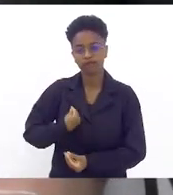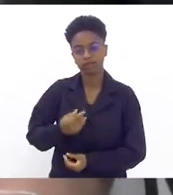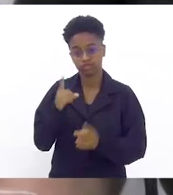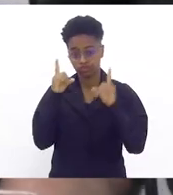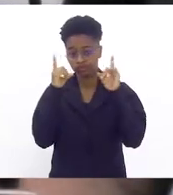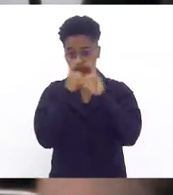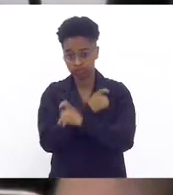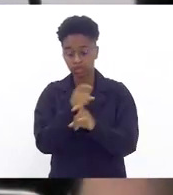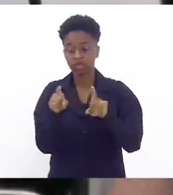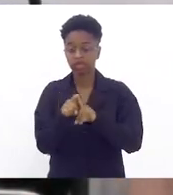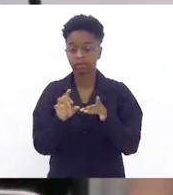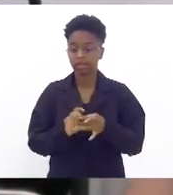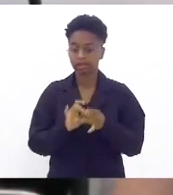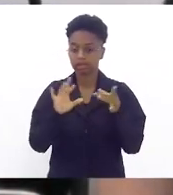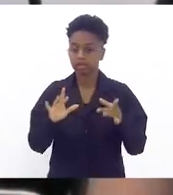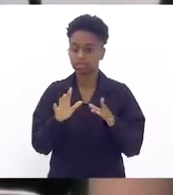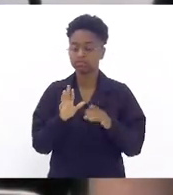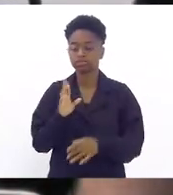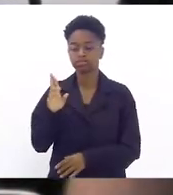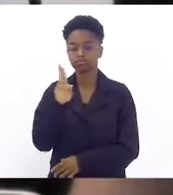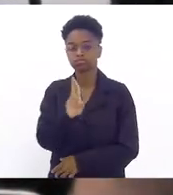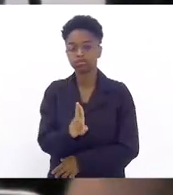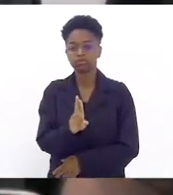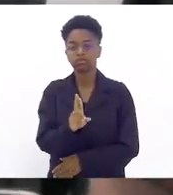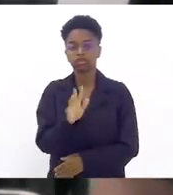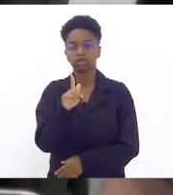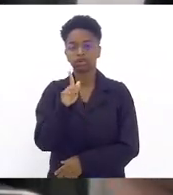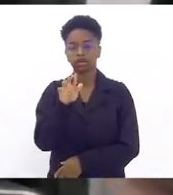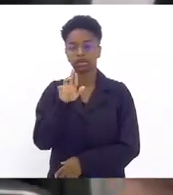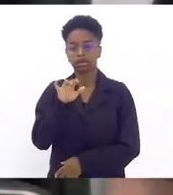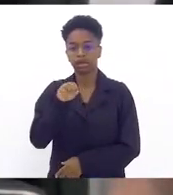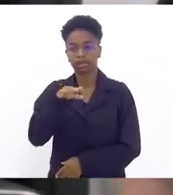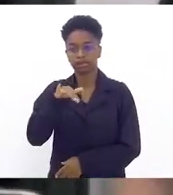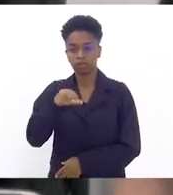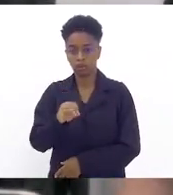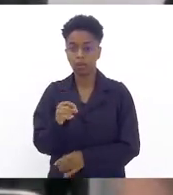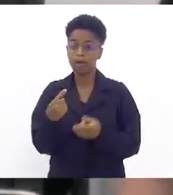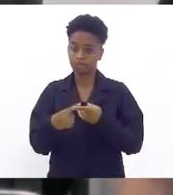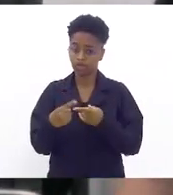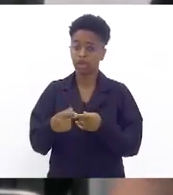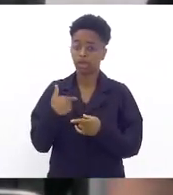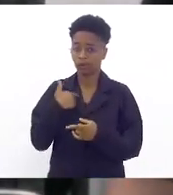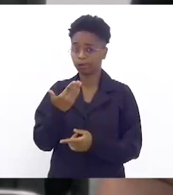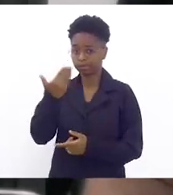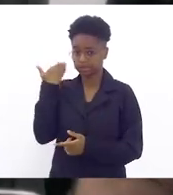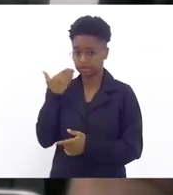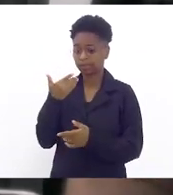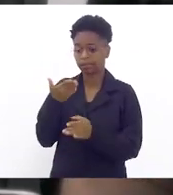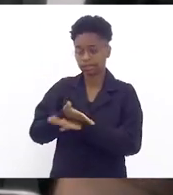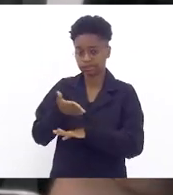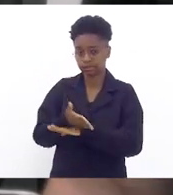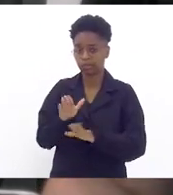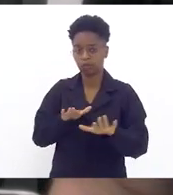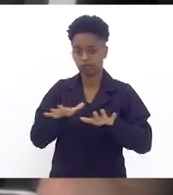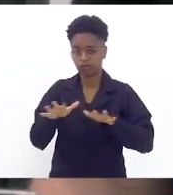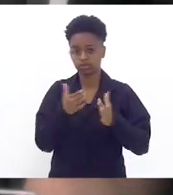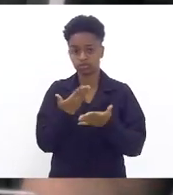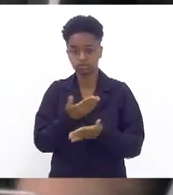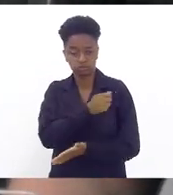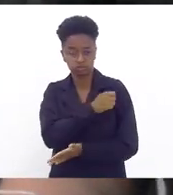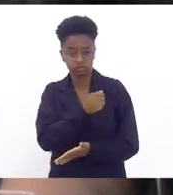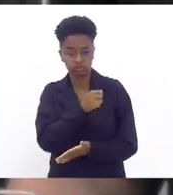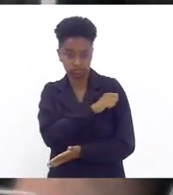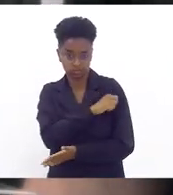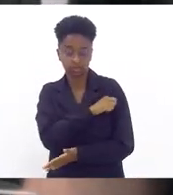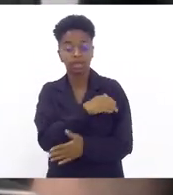e abrir também para representação do grêmio estudantil porque eu vim do movimento estudantil então sempre prestigia a categoria então com a